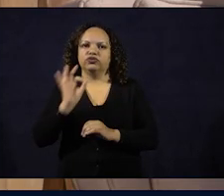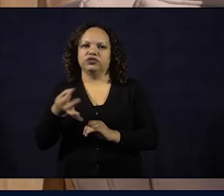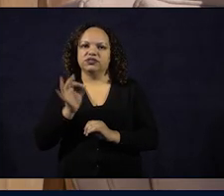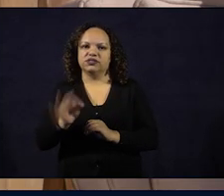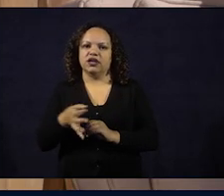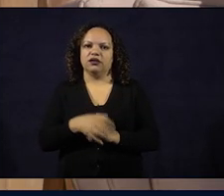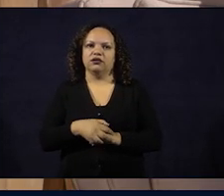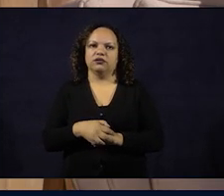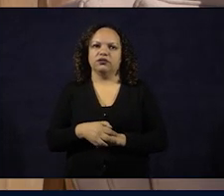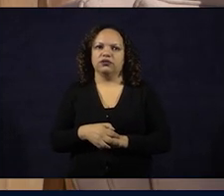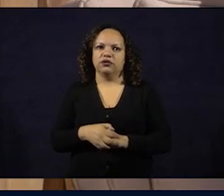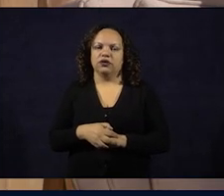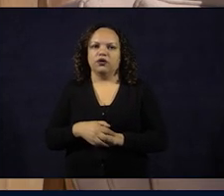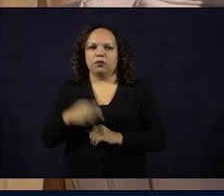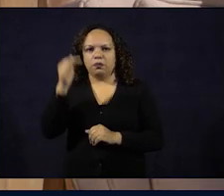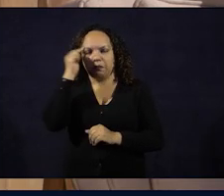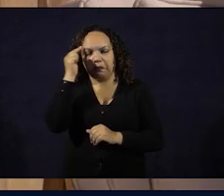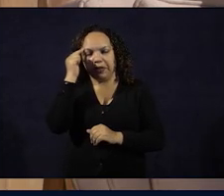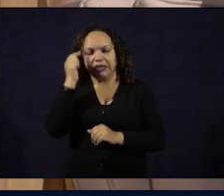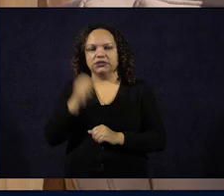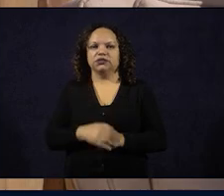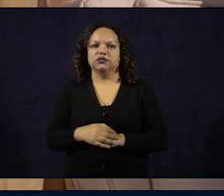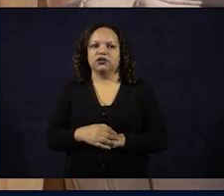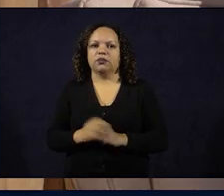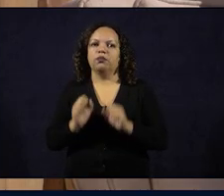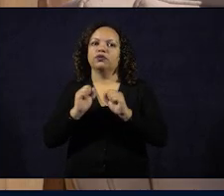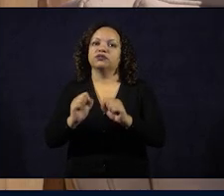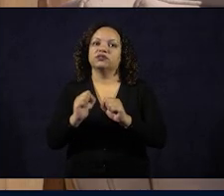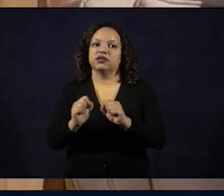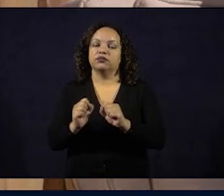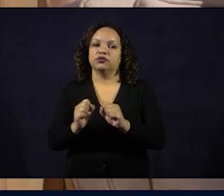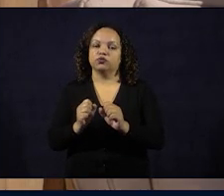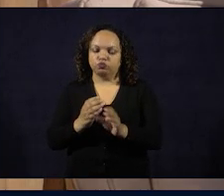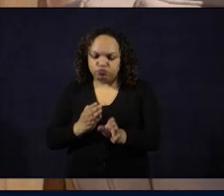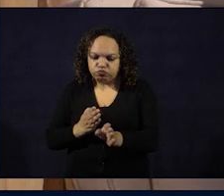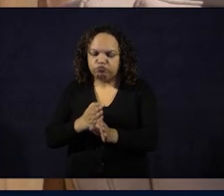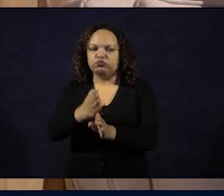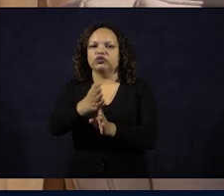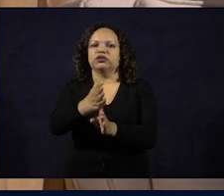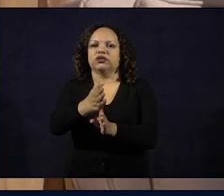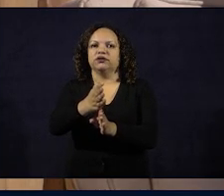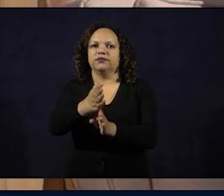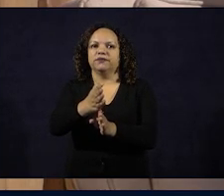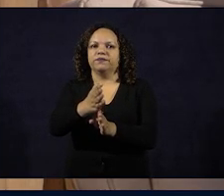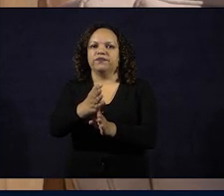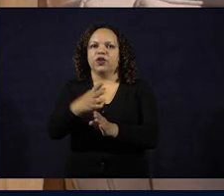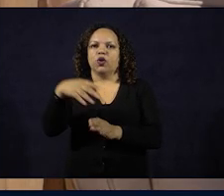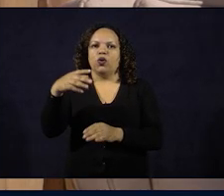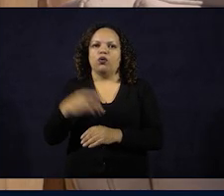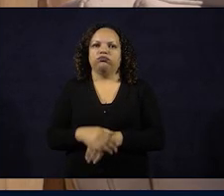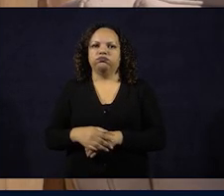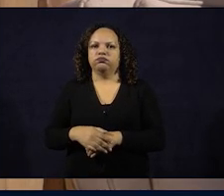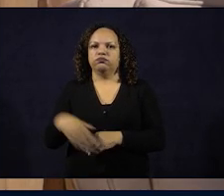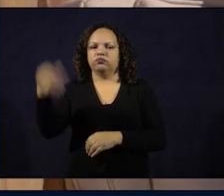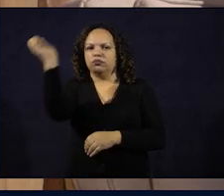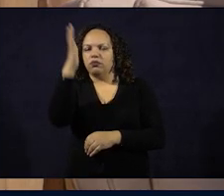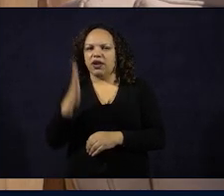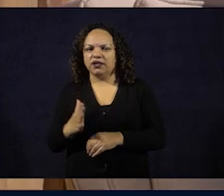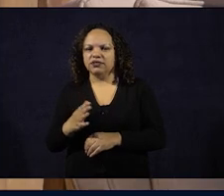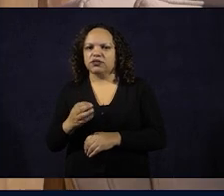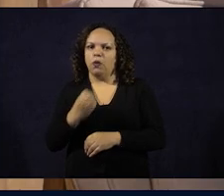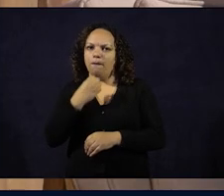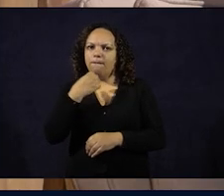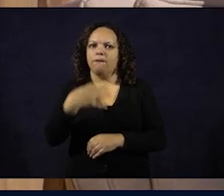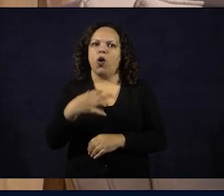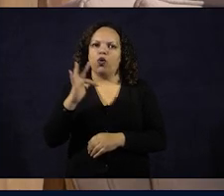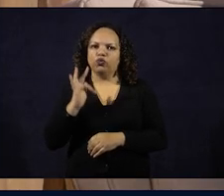E eu acho que a mensagem final é que nós possamos, então, seguir plantando esse país eficiente, esse país do futuro, que é